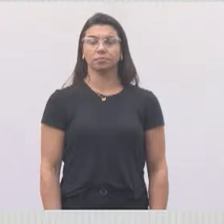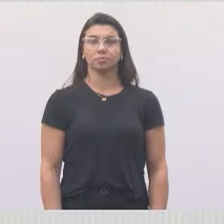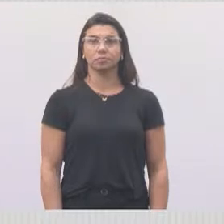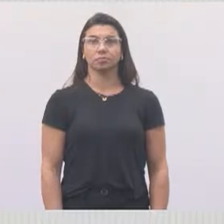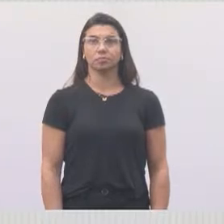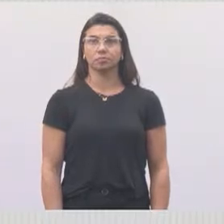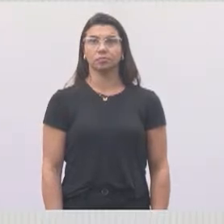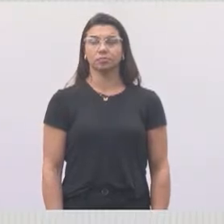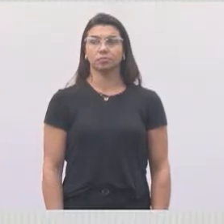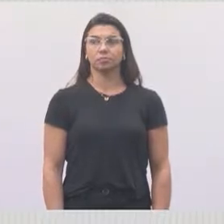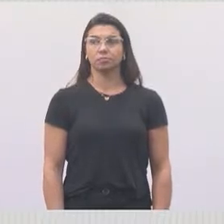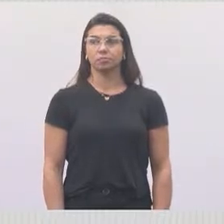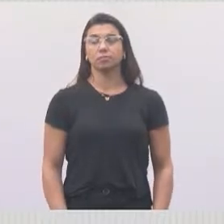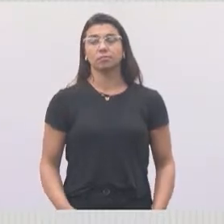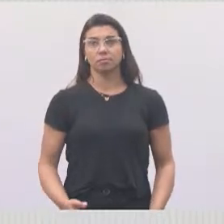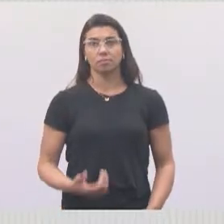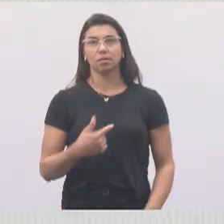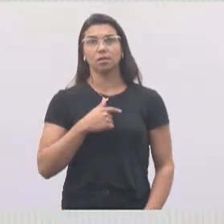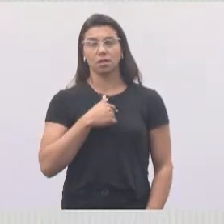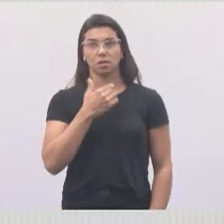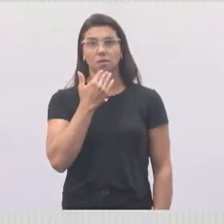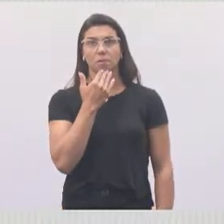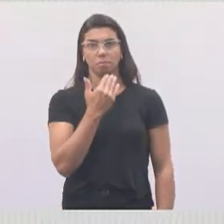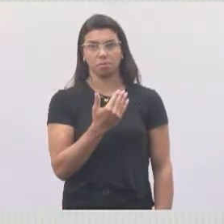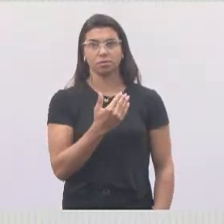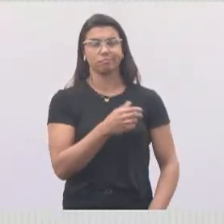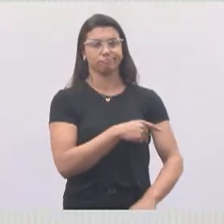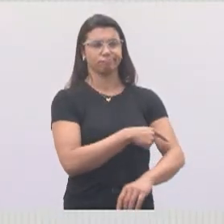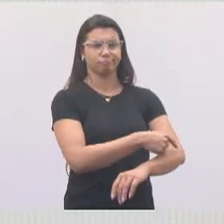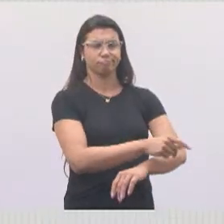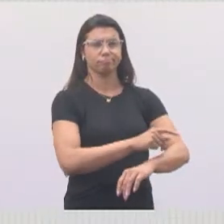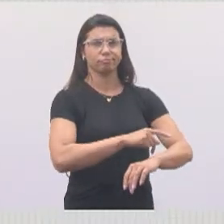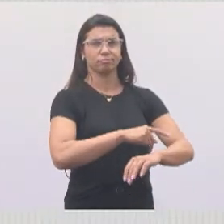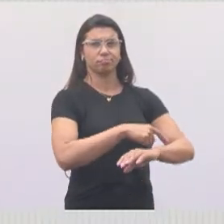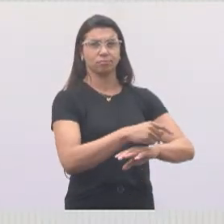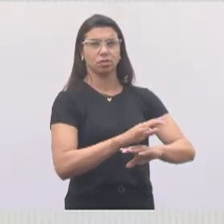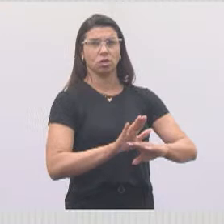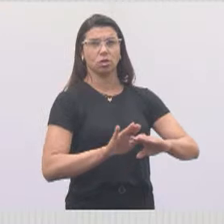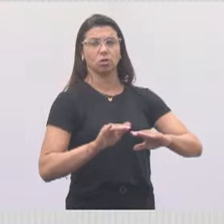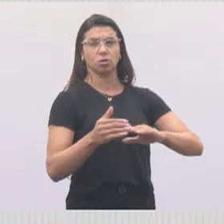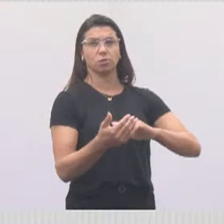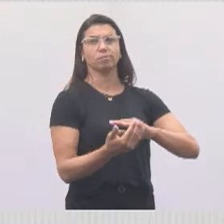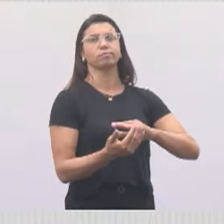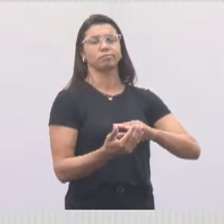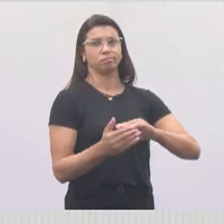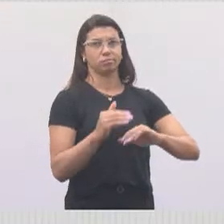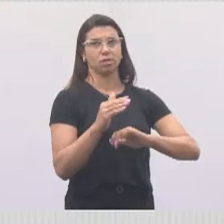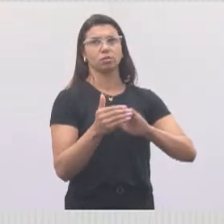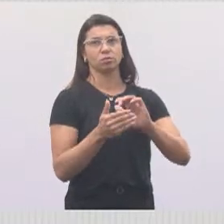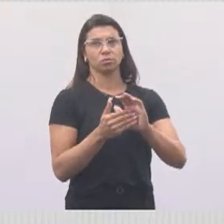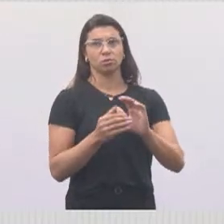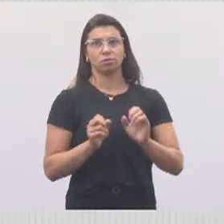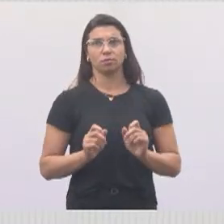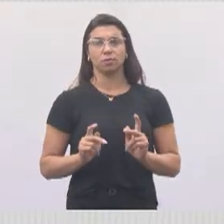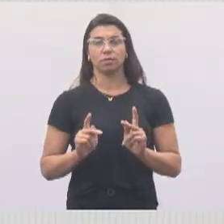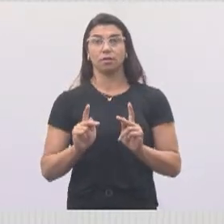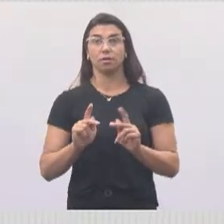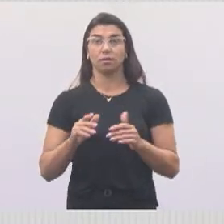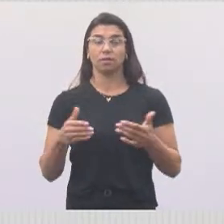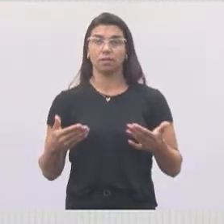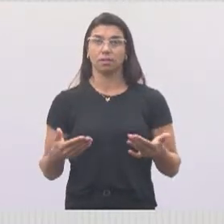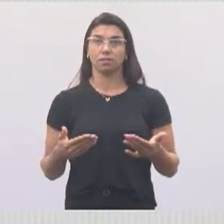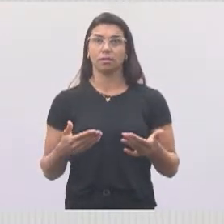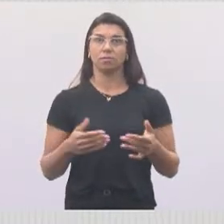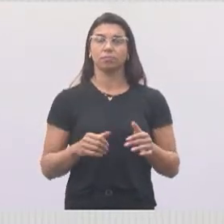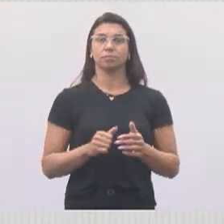Não. Então, nós estamos solicitando a demarcação em todo o bairro do Rio Comprido, tá? Então, fica aqui,